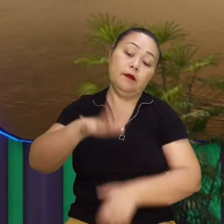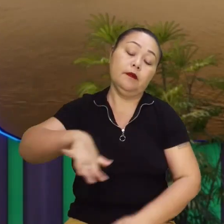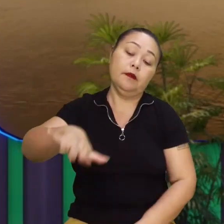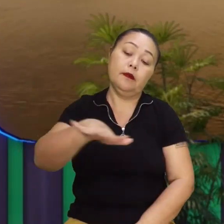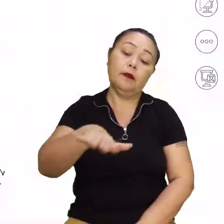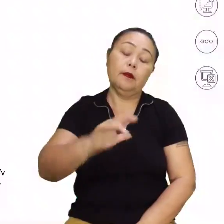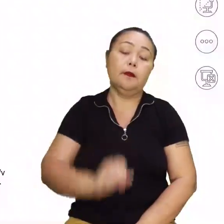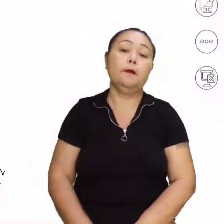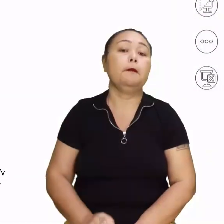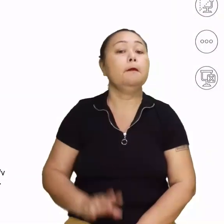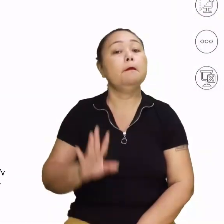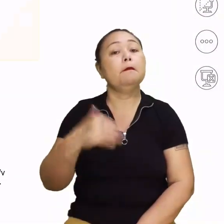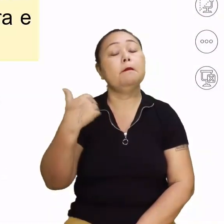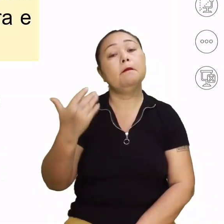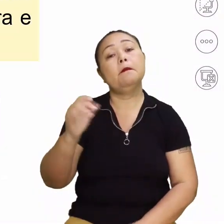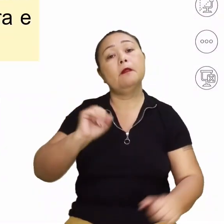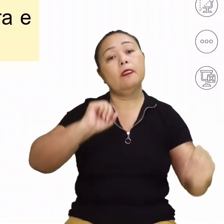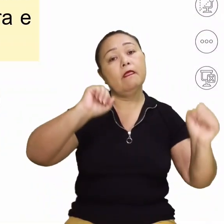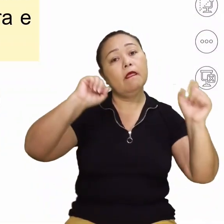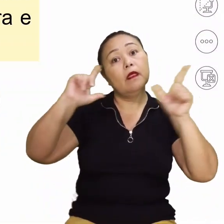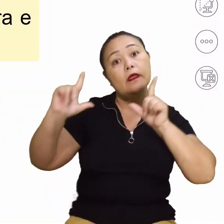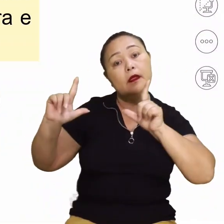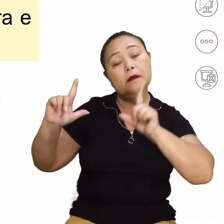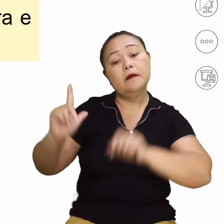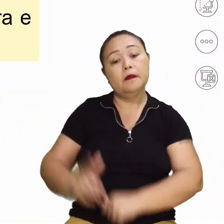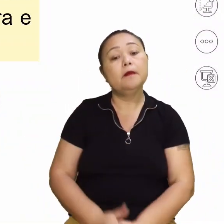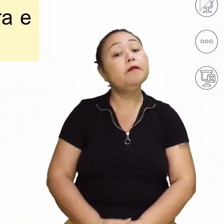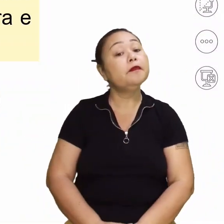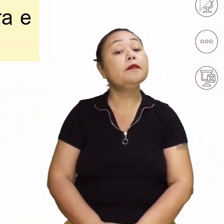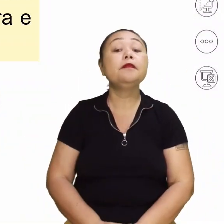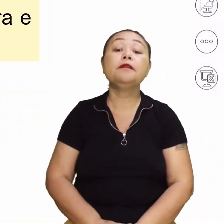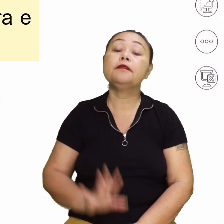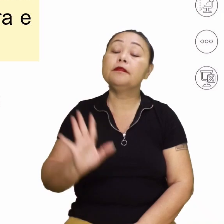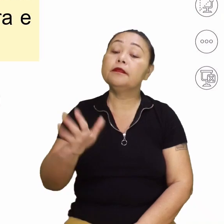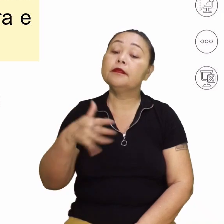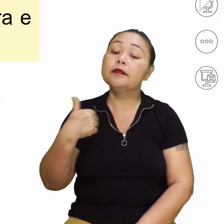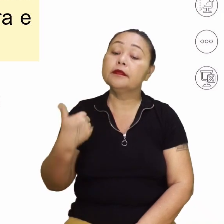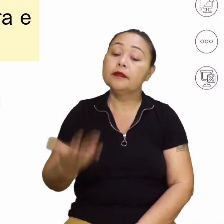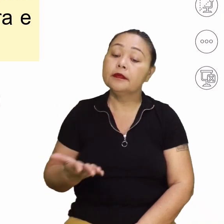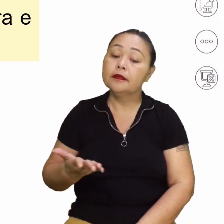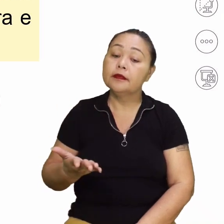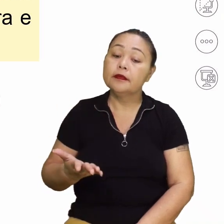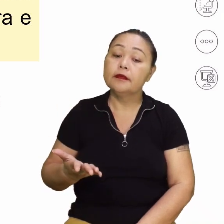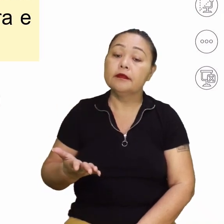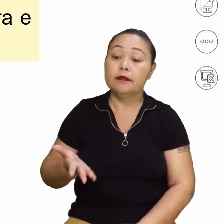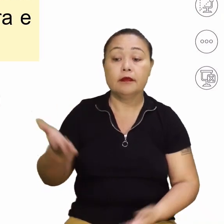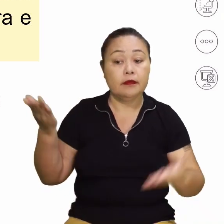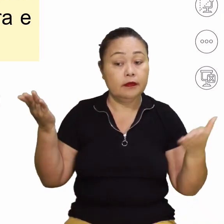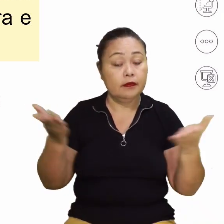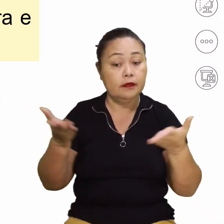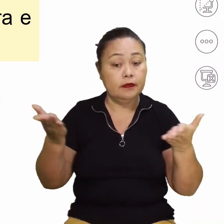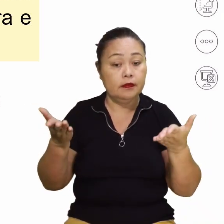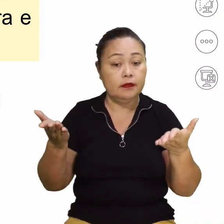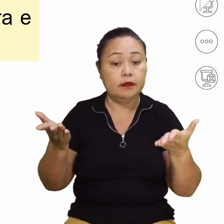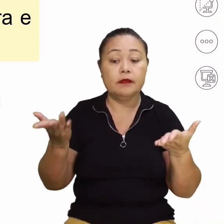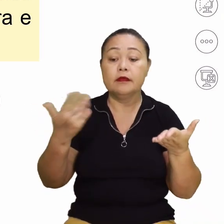vamos lá no quadro é bem então agora vamos falar sobre os indígenas